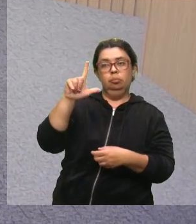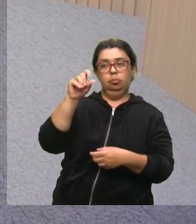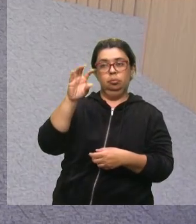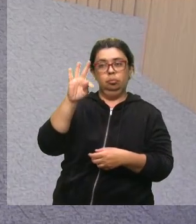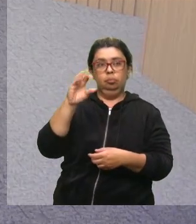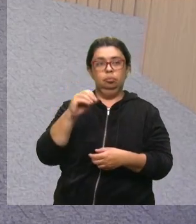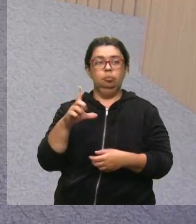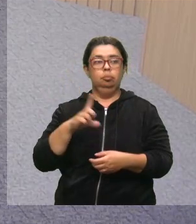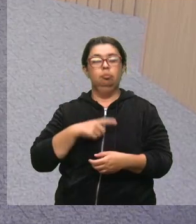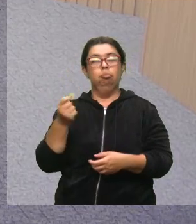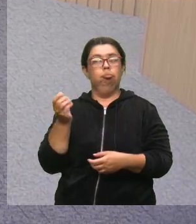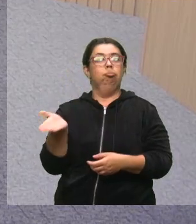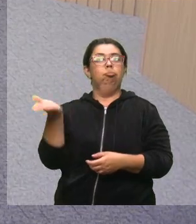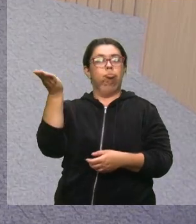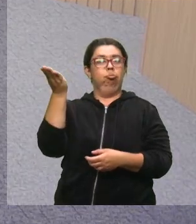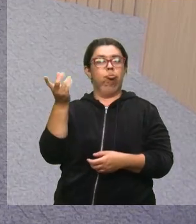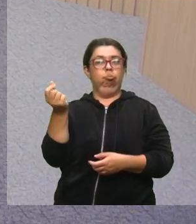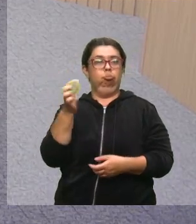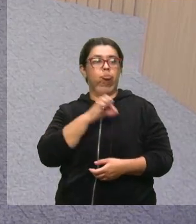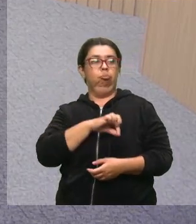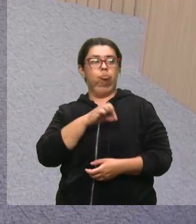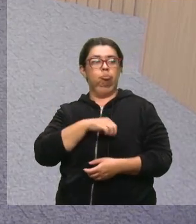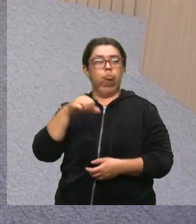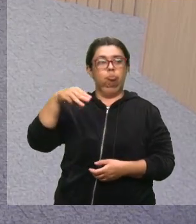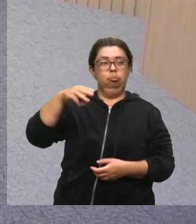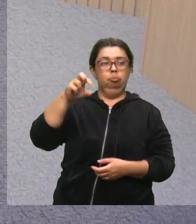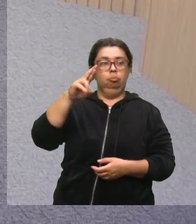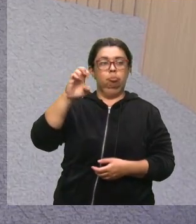algum reajuste ou aumento para as merendeiras?